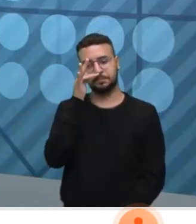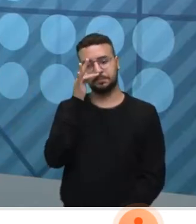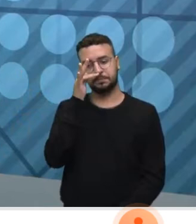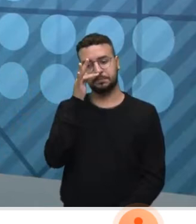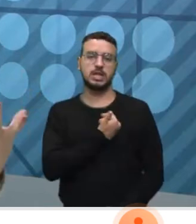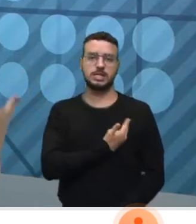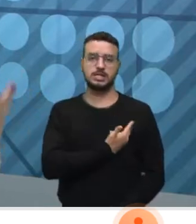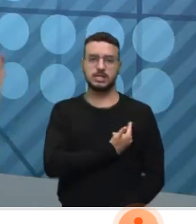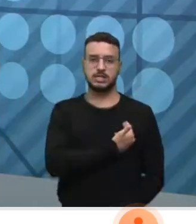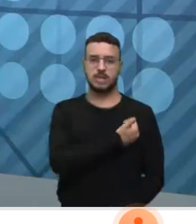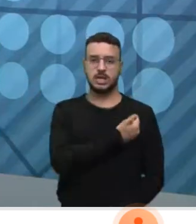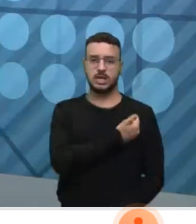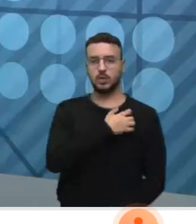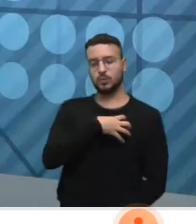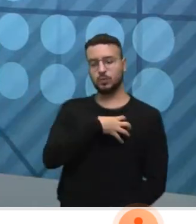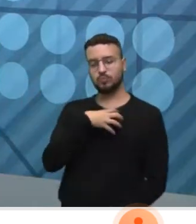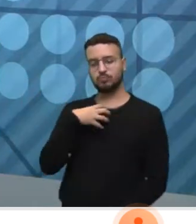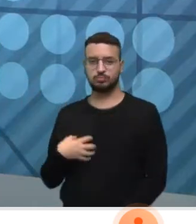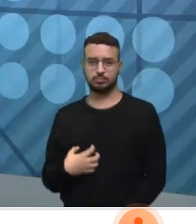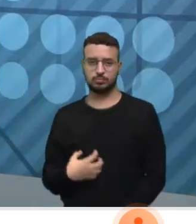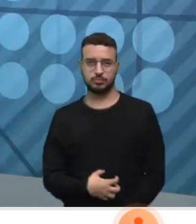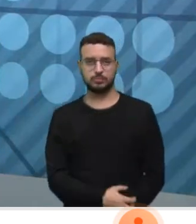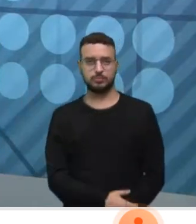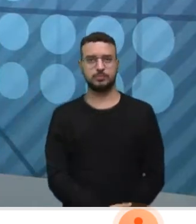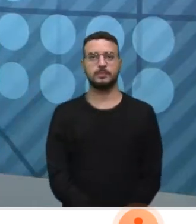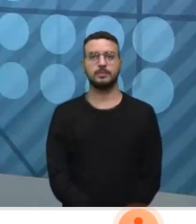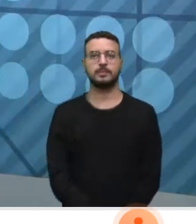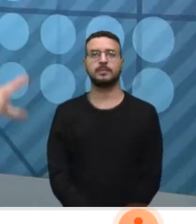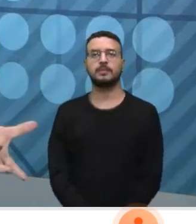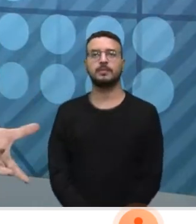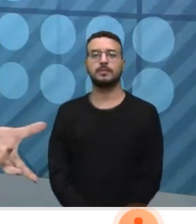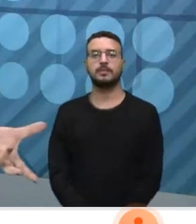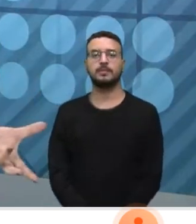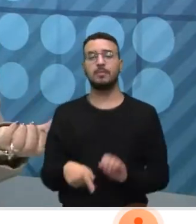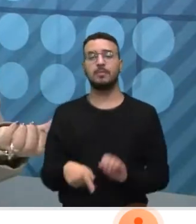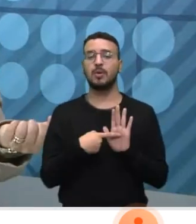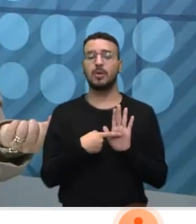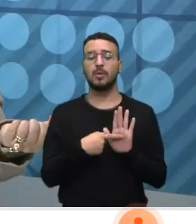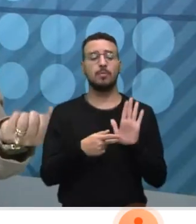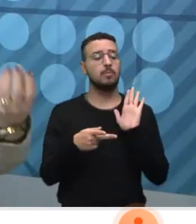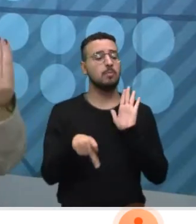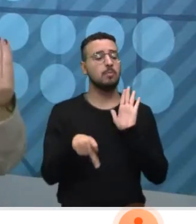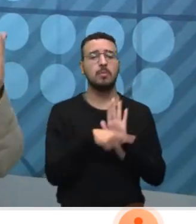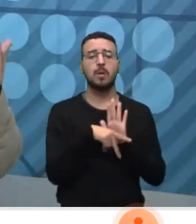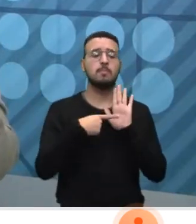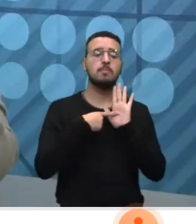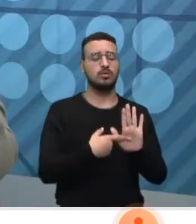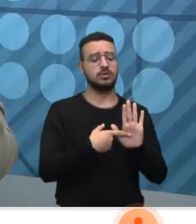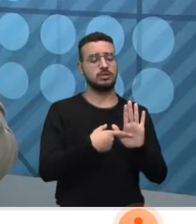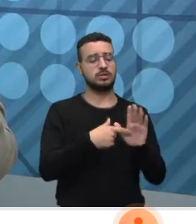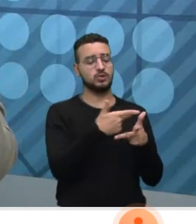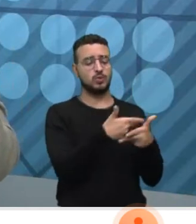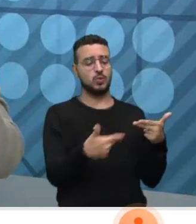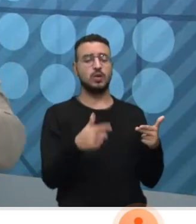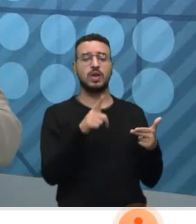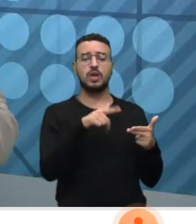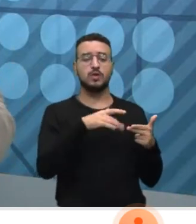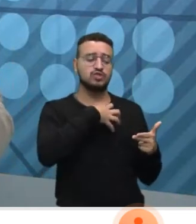descrevendo, no caso aqui, uma roupa, descrevendo um objeto e a sua textura também.